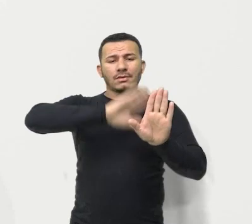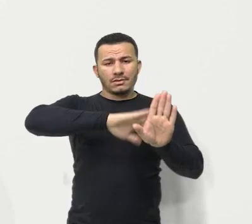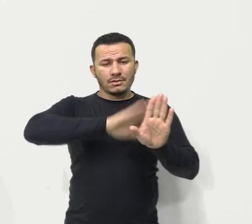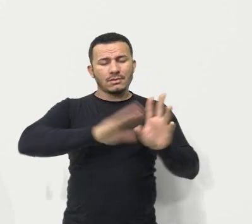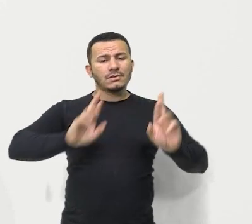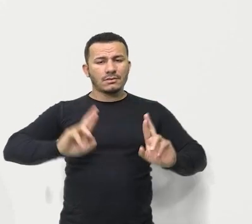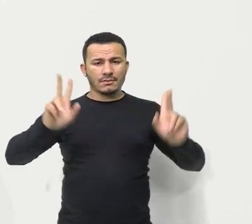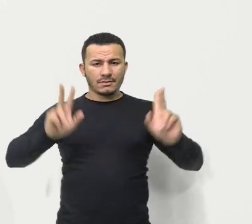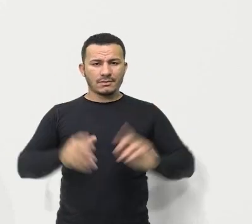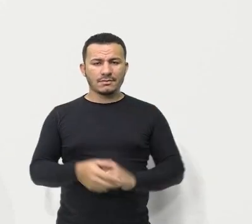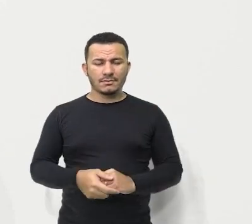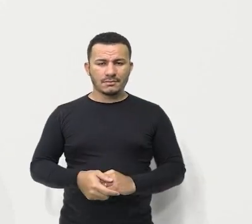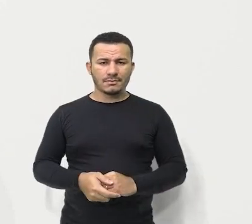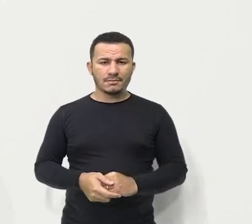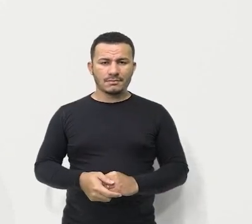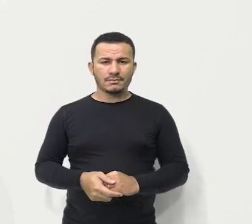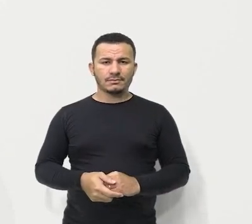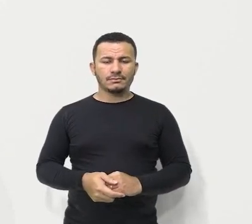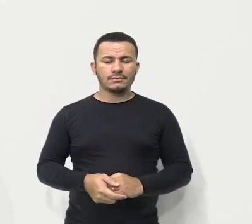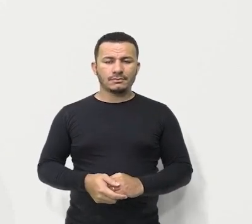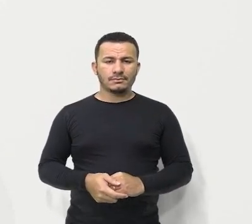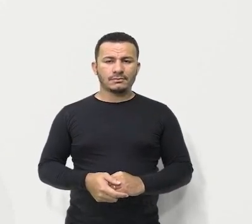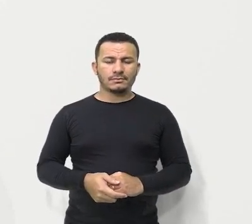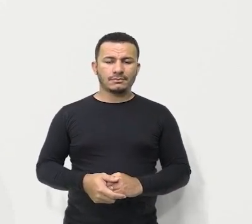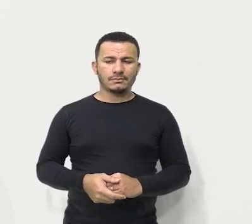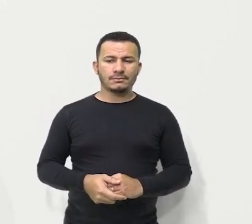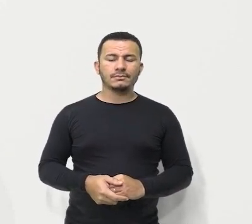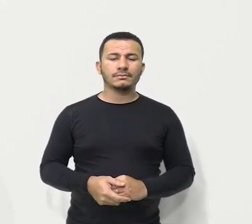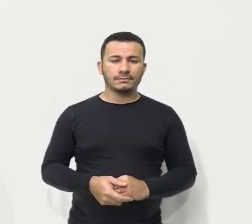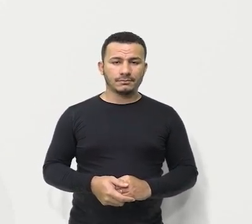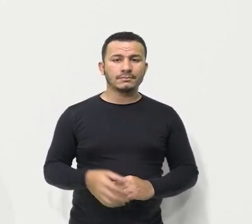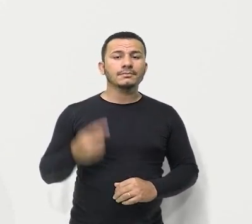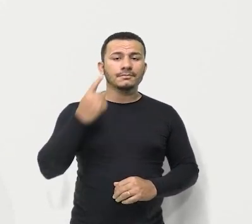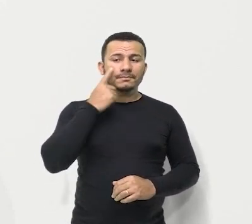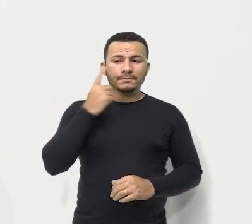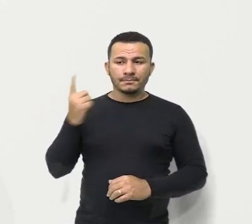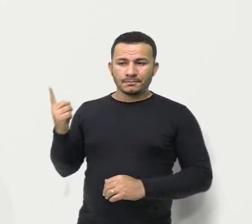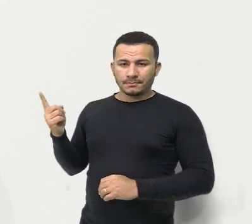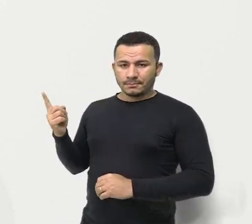então. Voltando. Quando a gente vê aí, né,